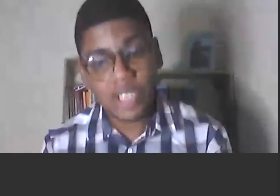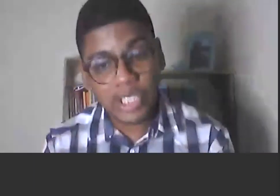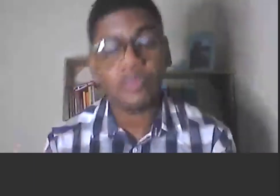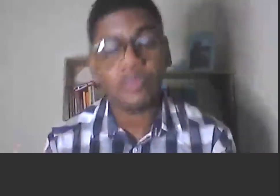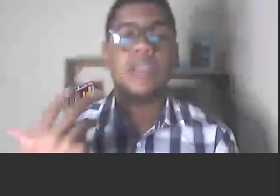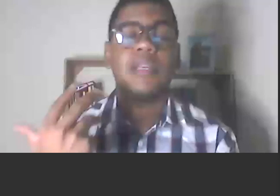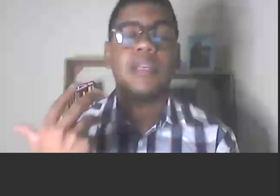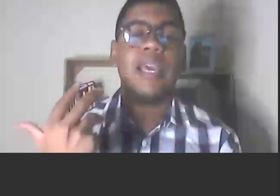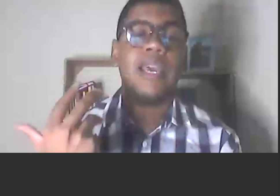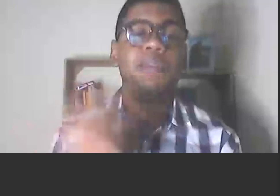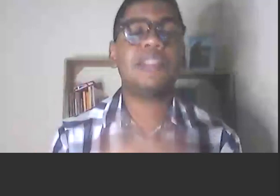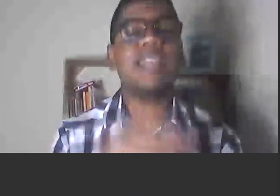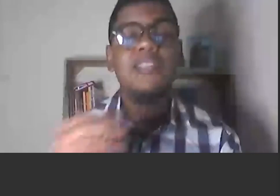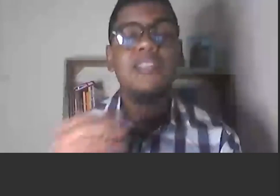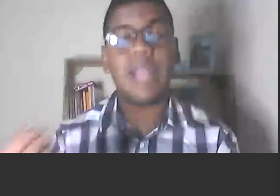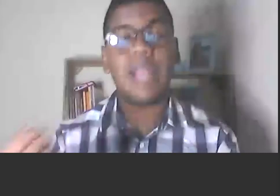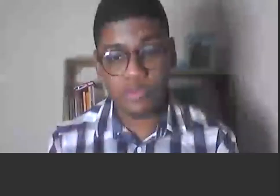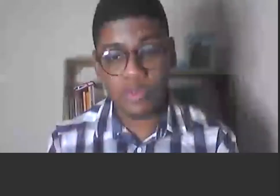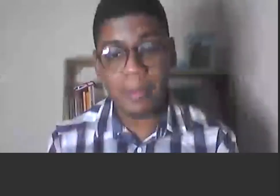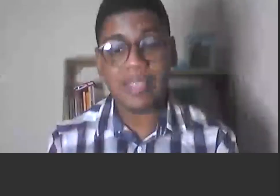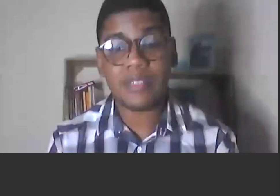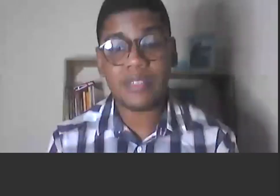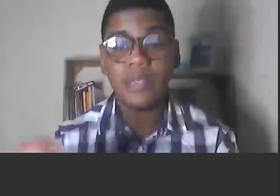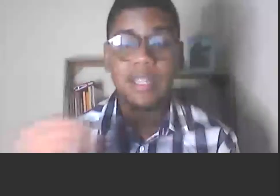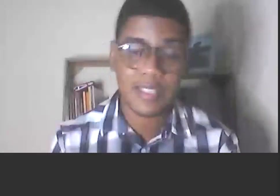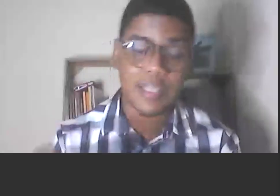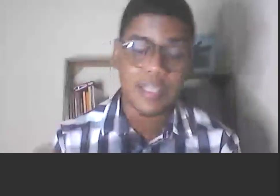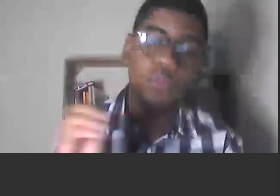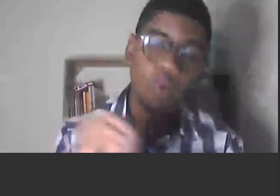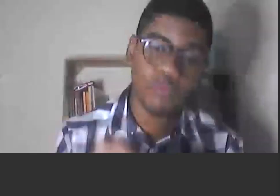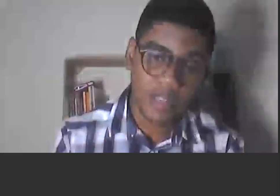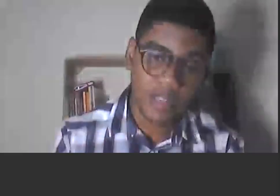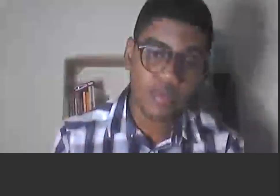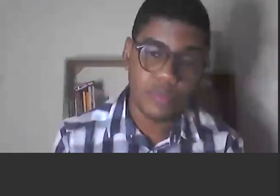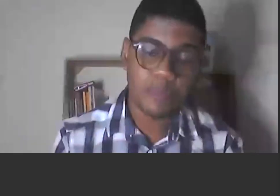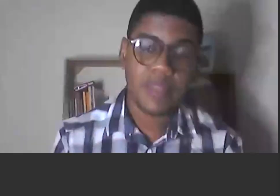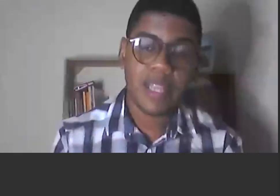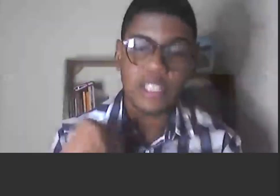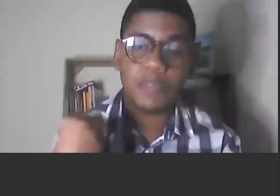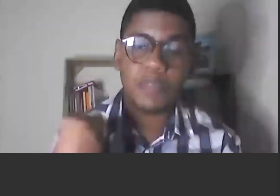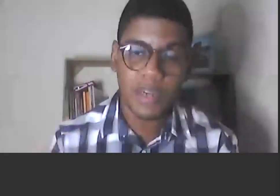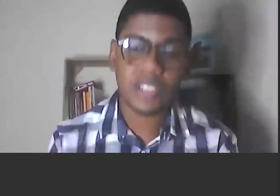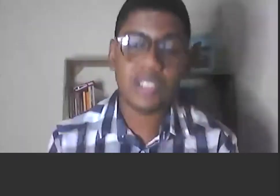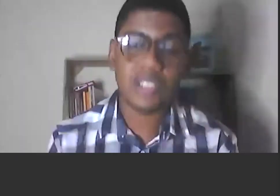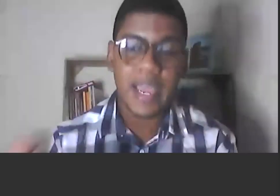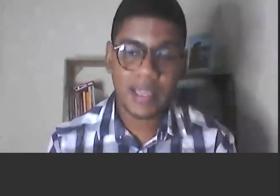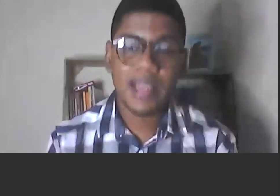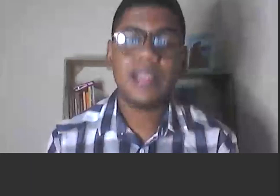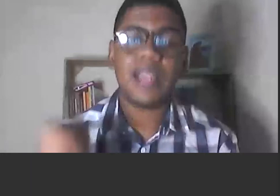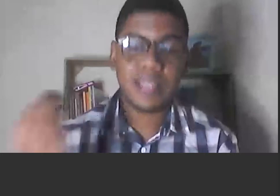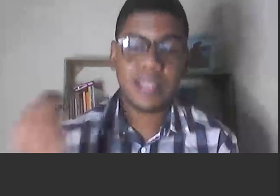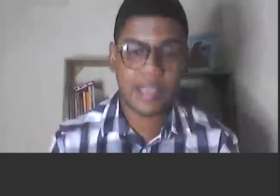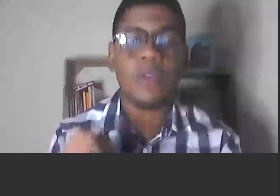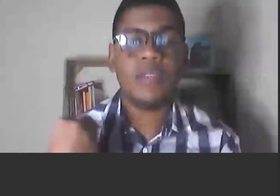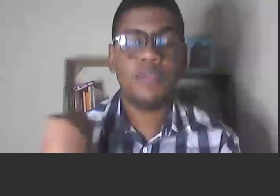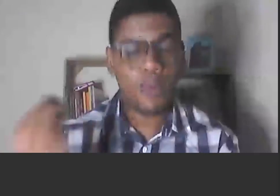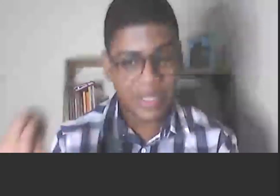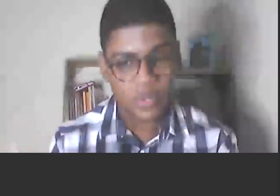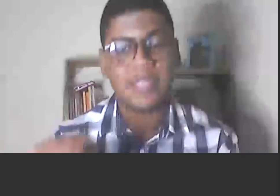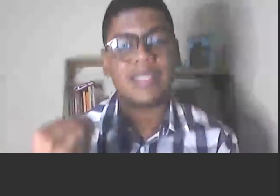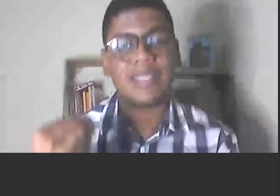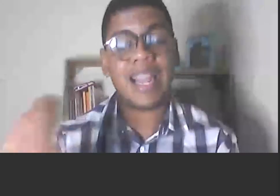tem aprendido os sinais isolados, mas quando eles estão em um contexto, a gente pode também